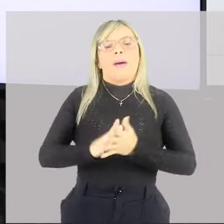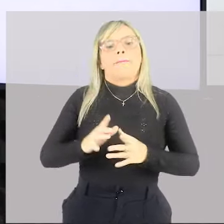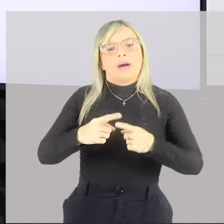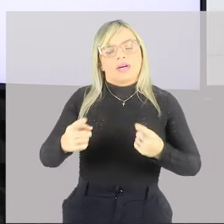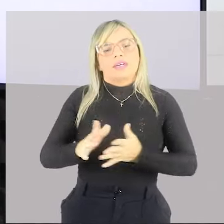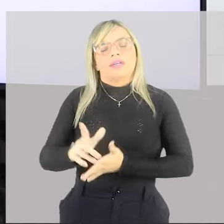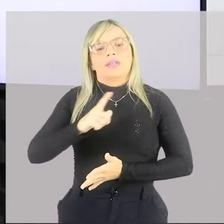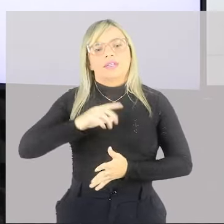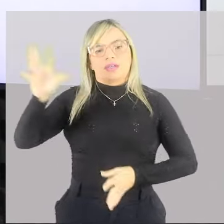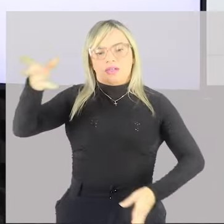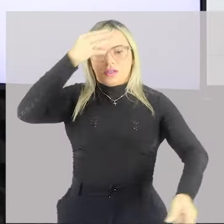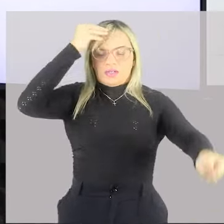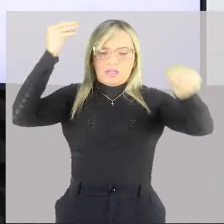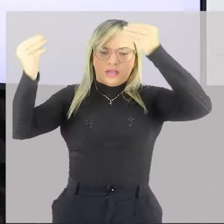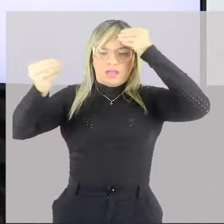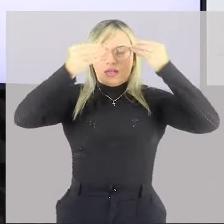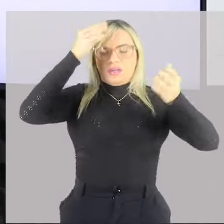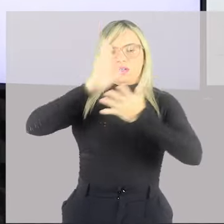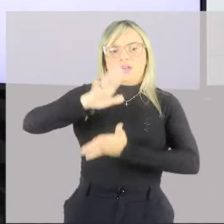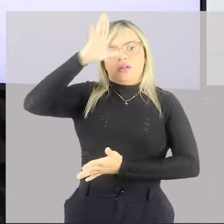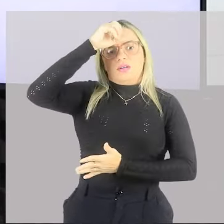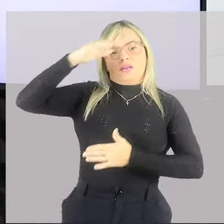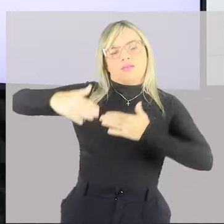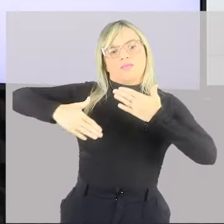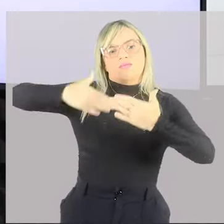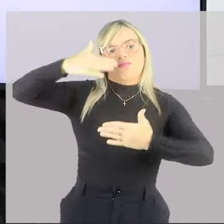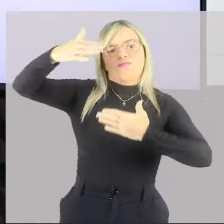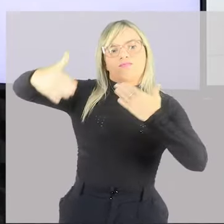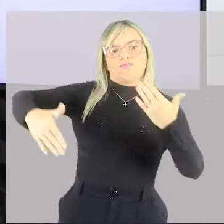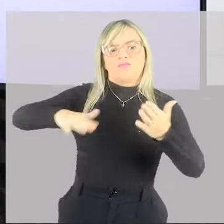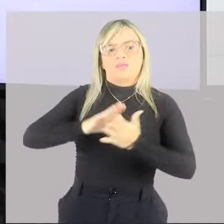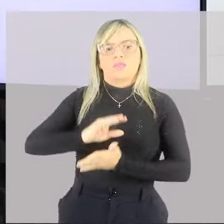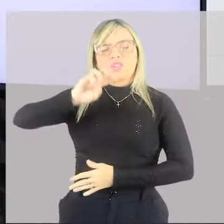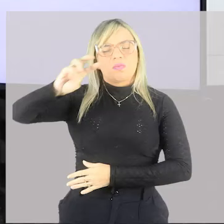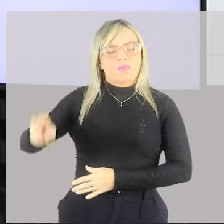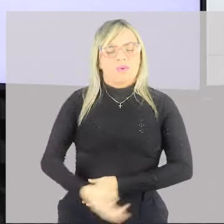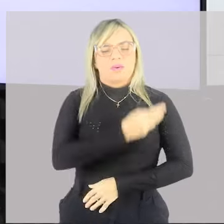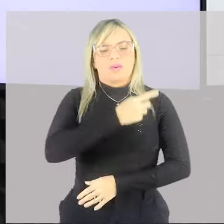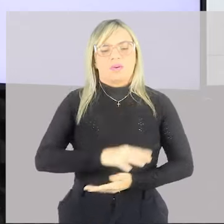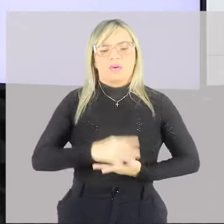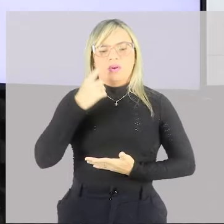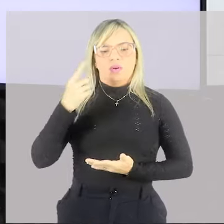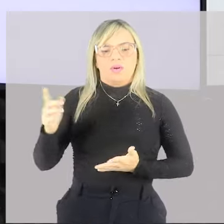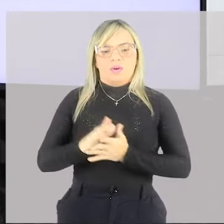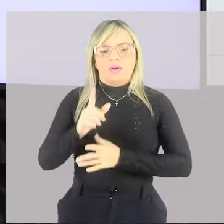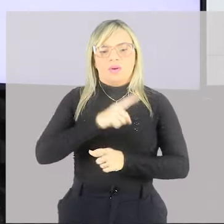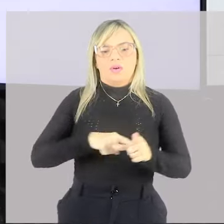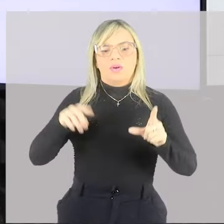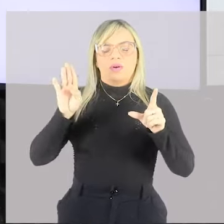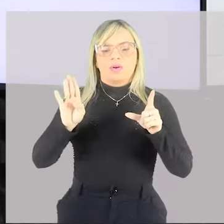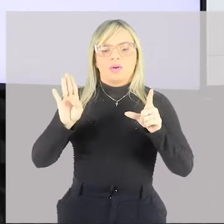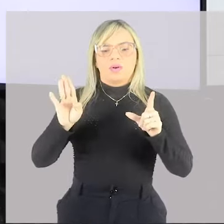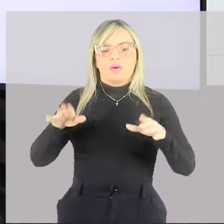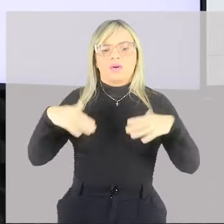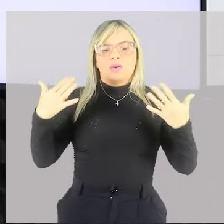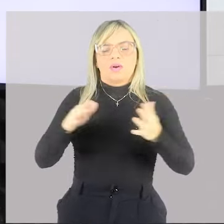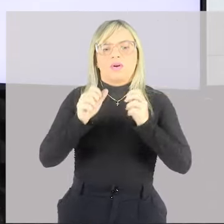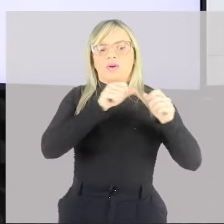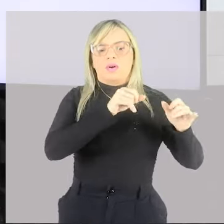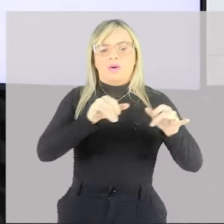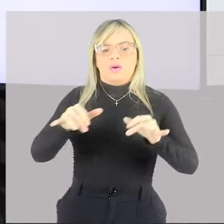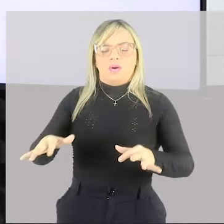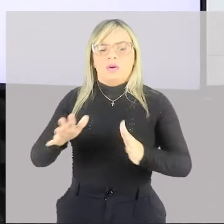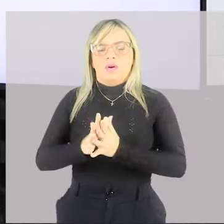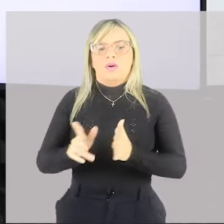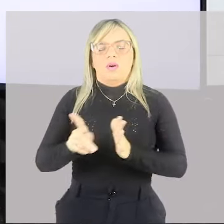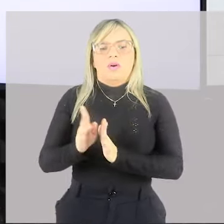eles vão desenvolvendo ao longo de milênios expansão da propriedade individual bom o que que é essa expansão eu tô aqui eu vou